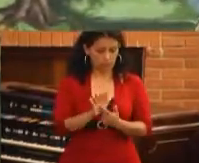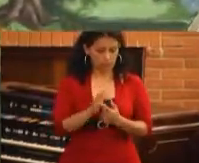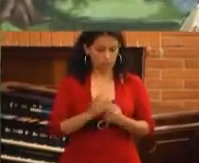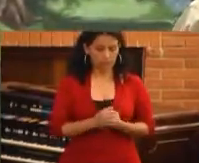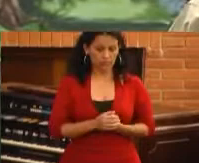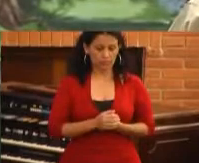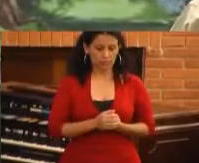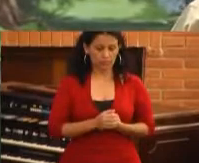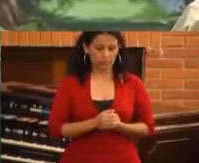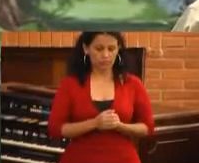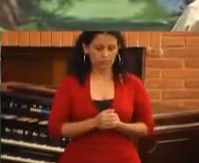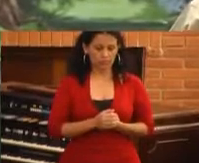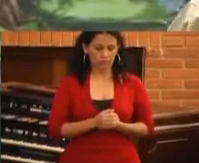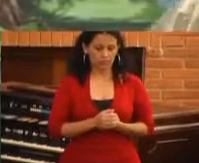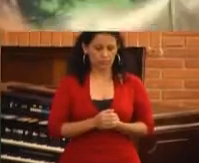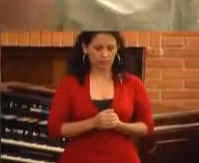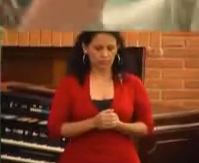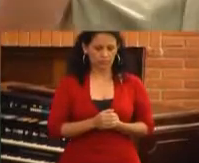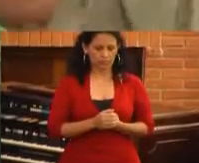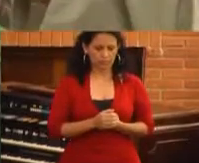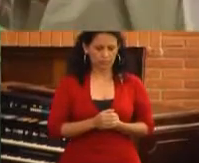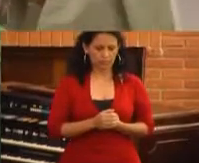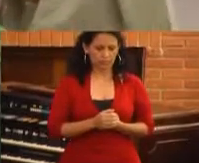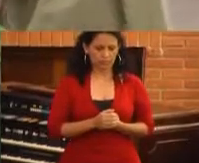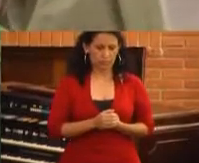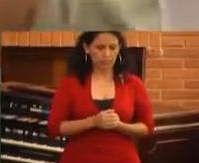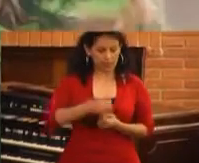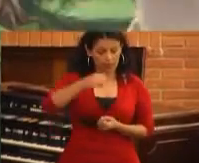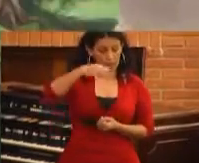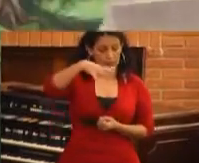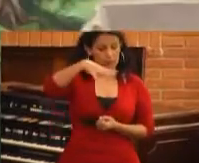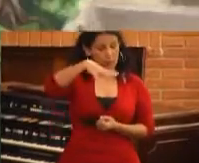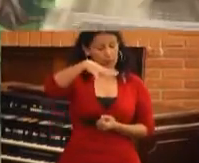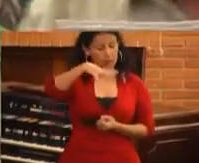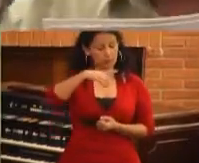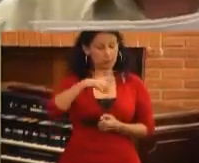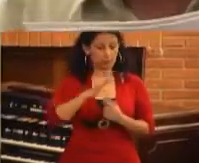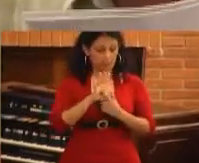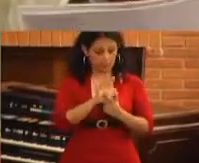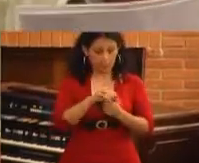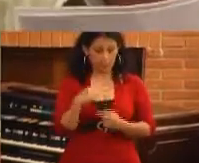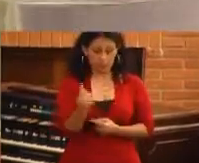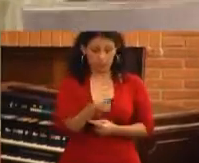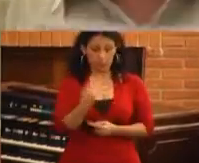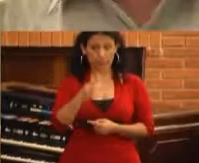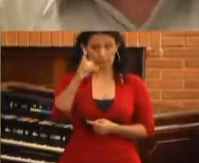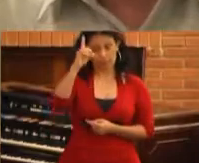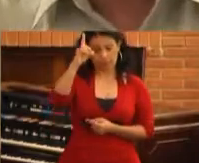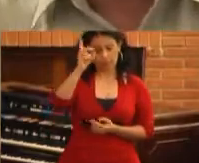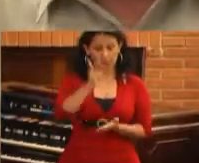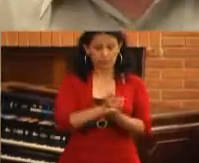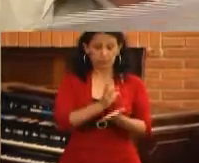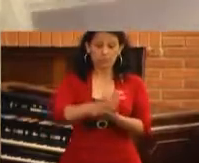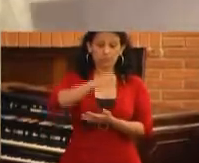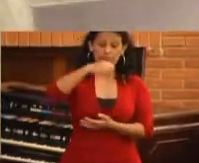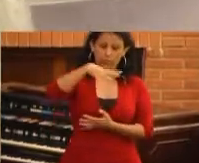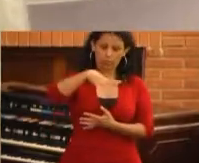Ájax não gritou: ilumina-nos, ó Zeus, mesmo que a luz nos